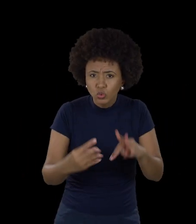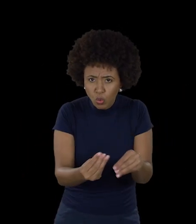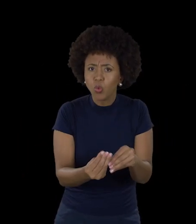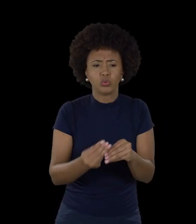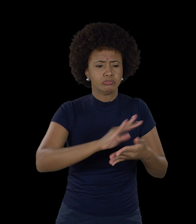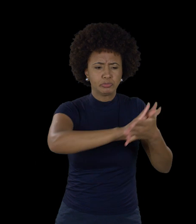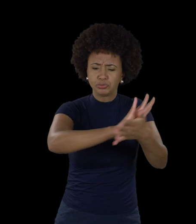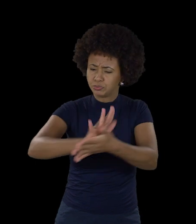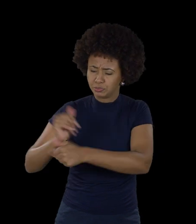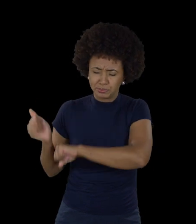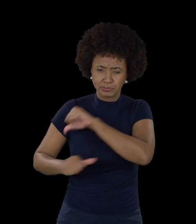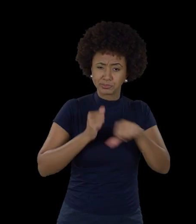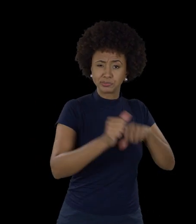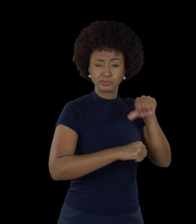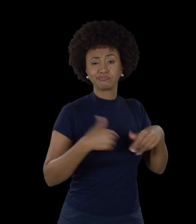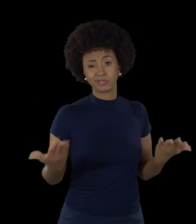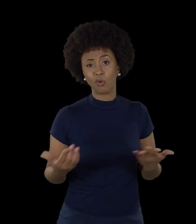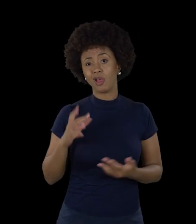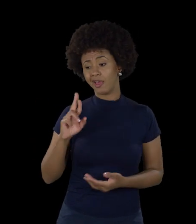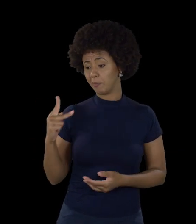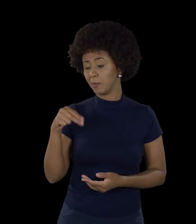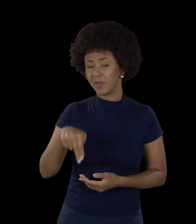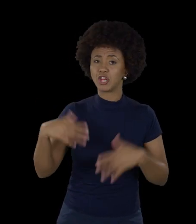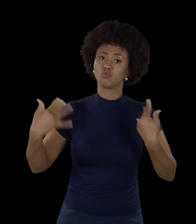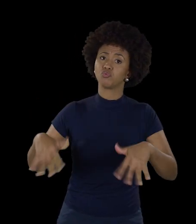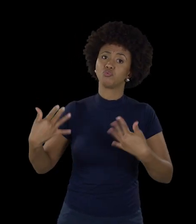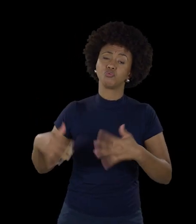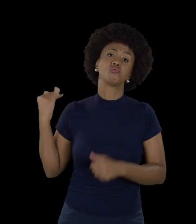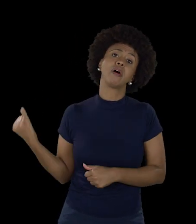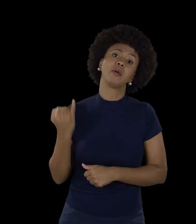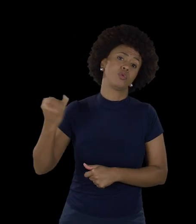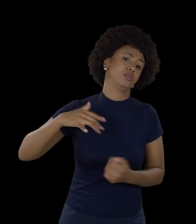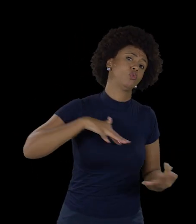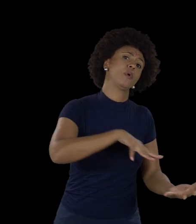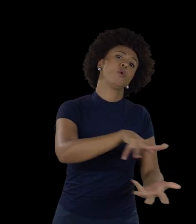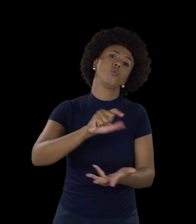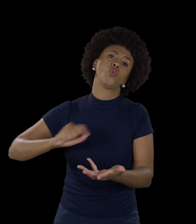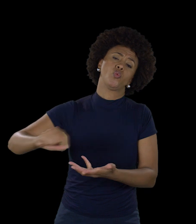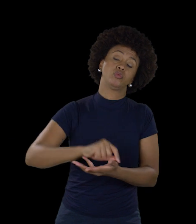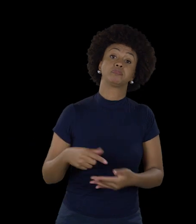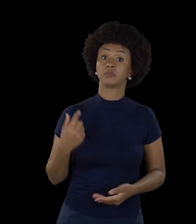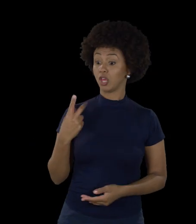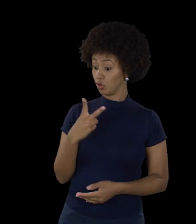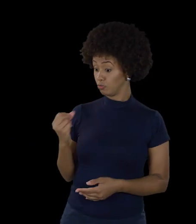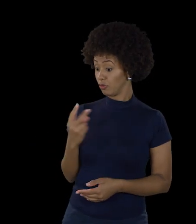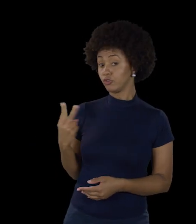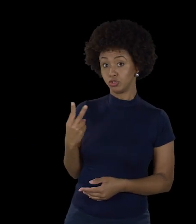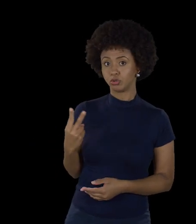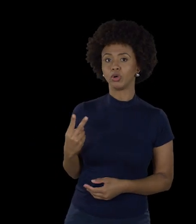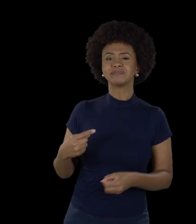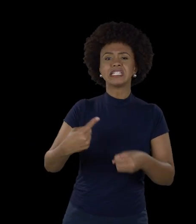a importância dessas RPPNs é cada vez maior no contexto global. Em 2022, os municípios de Mimoso do